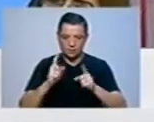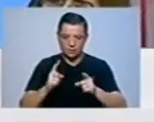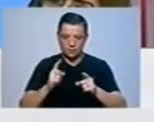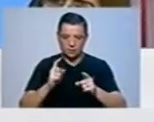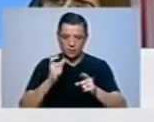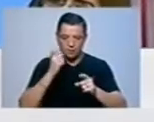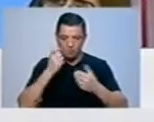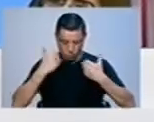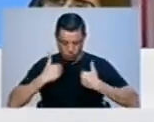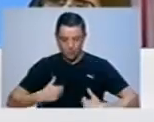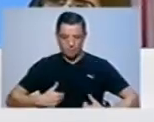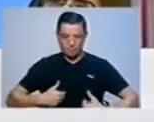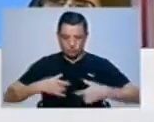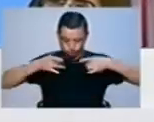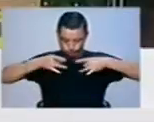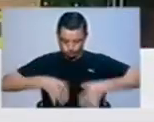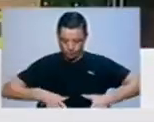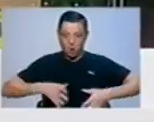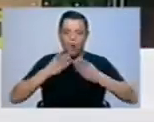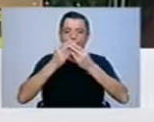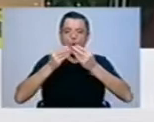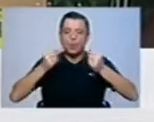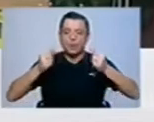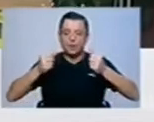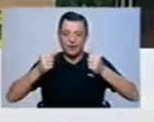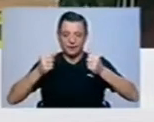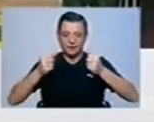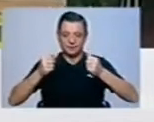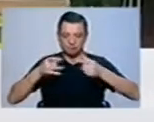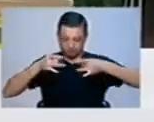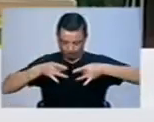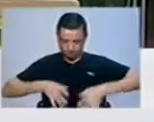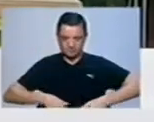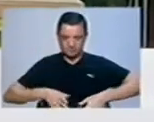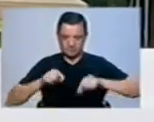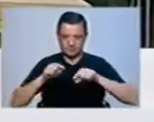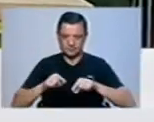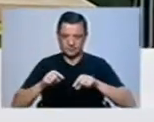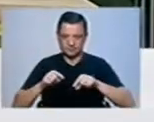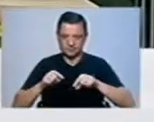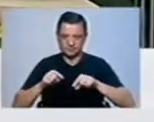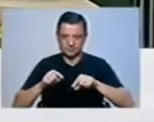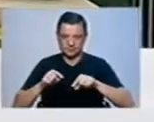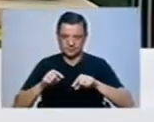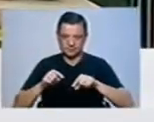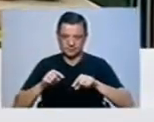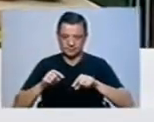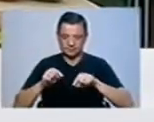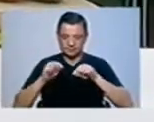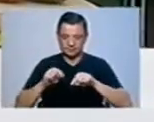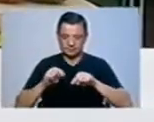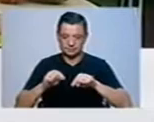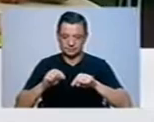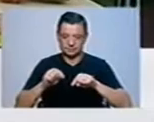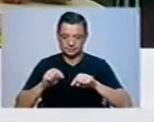no nosso metabolismo. Atenção, é para ingerir. Este chá é para ingerir. Este é para beber. Este é para beber, porque é para ficarmos com a barriga